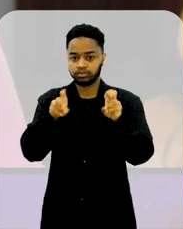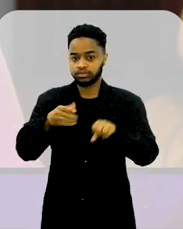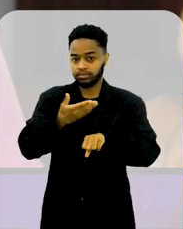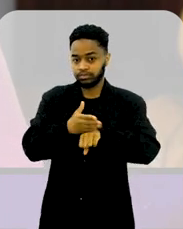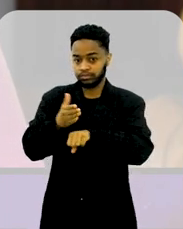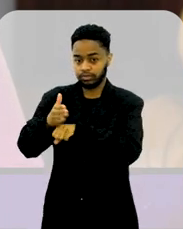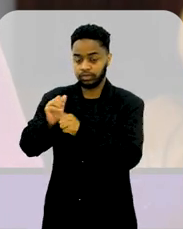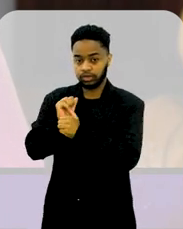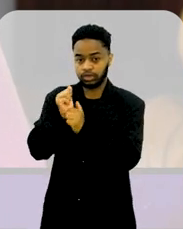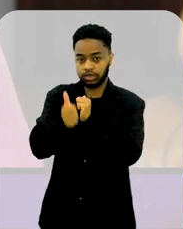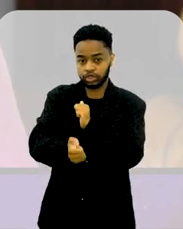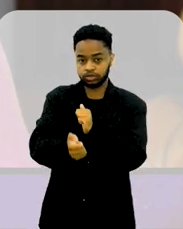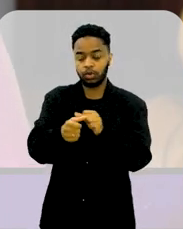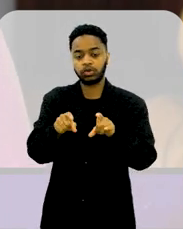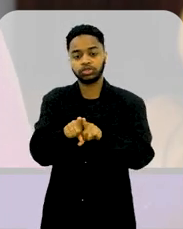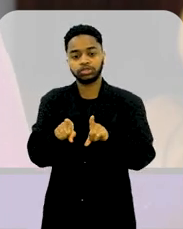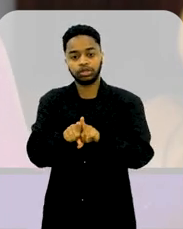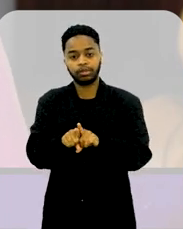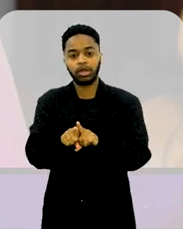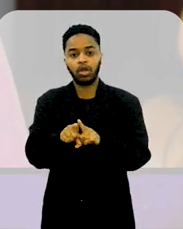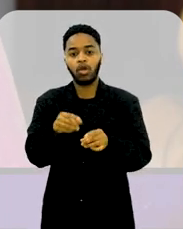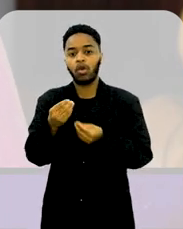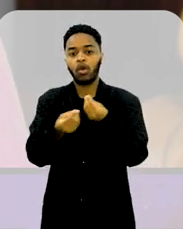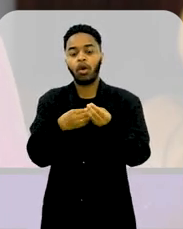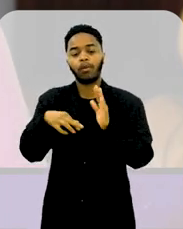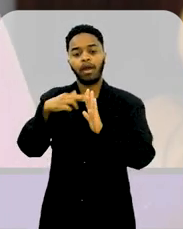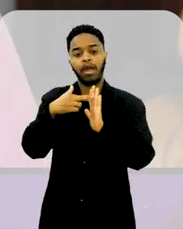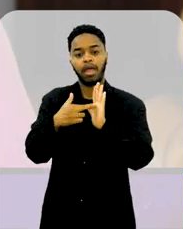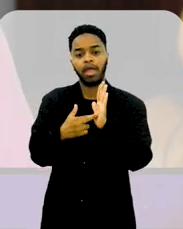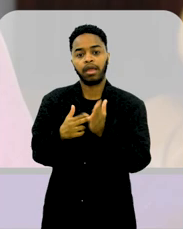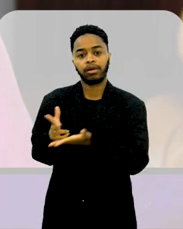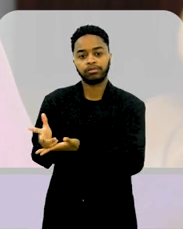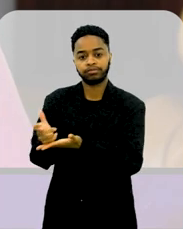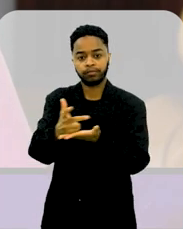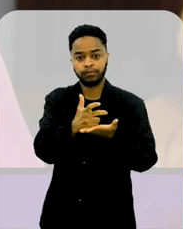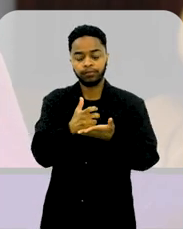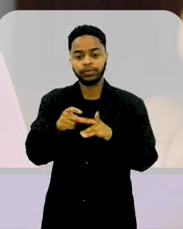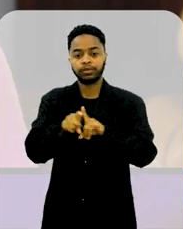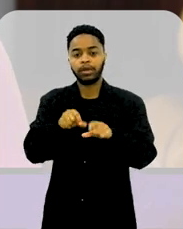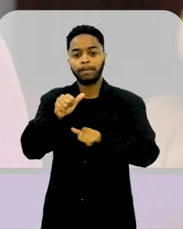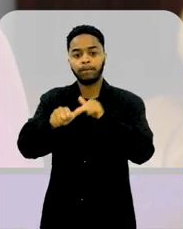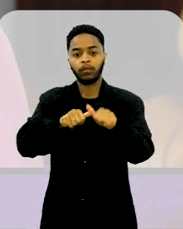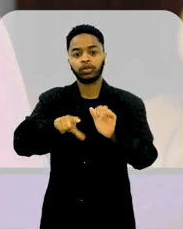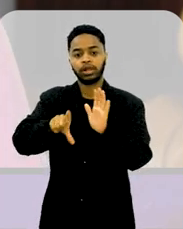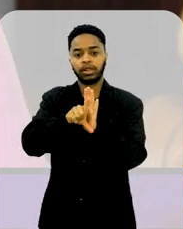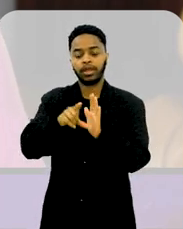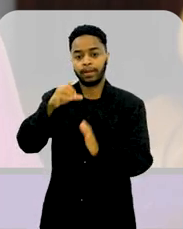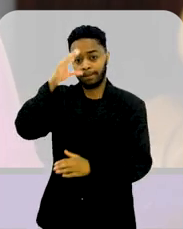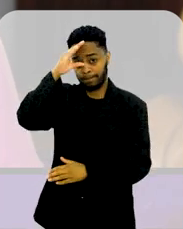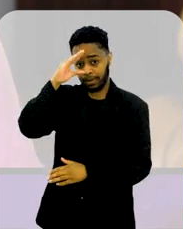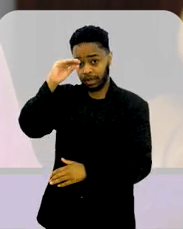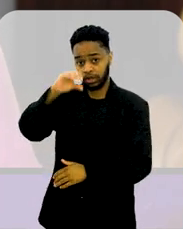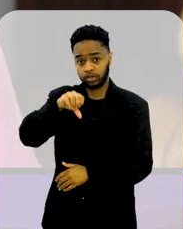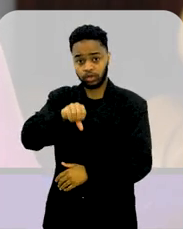práticas desportiva E também o regime tributário e Altera a chamada Lei Pelé